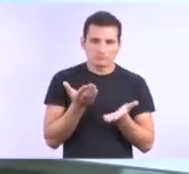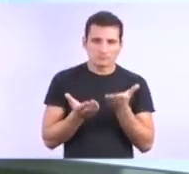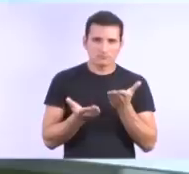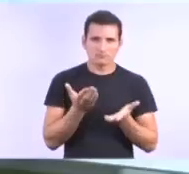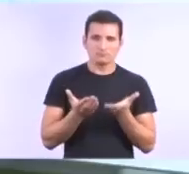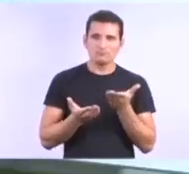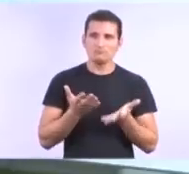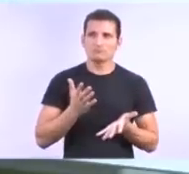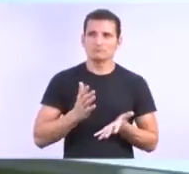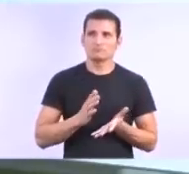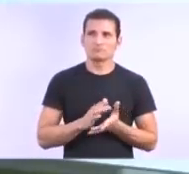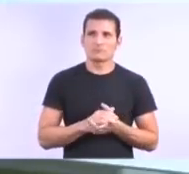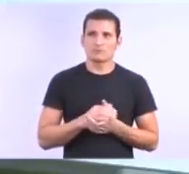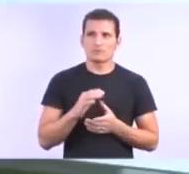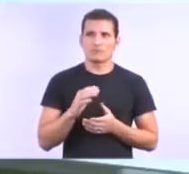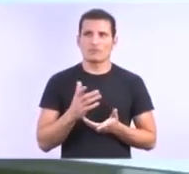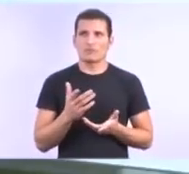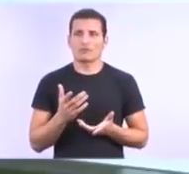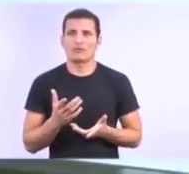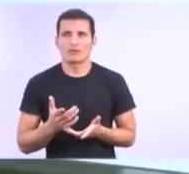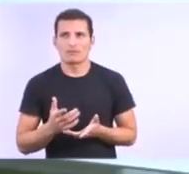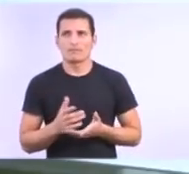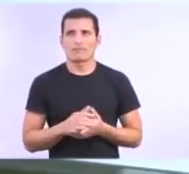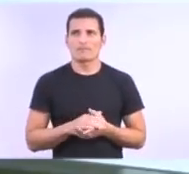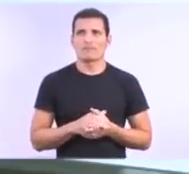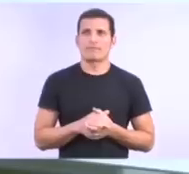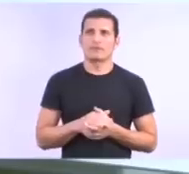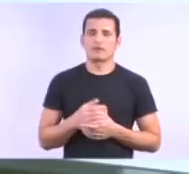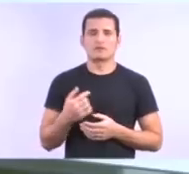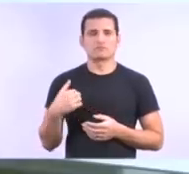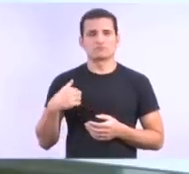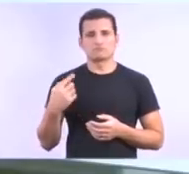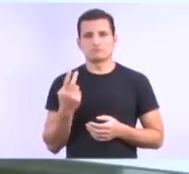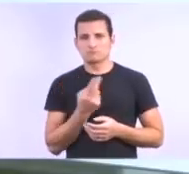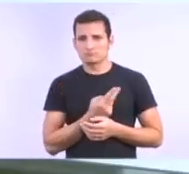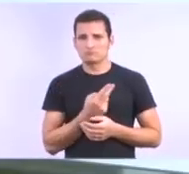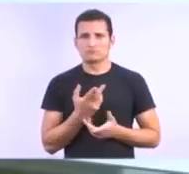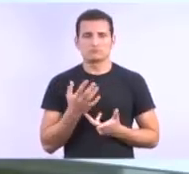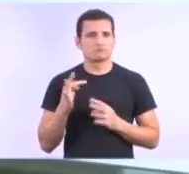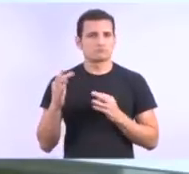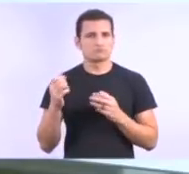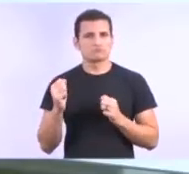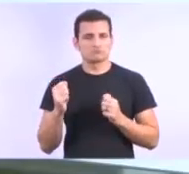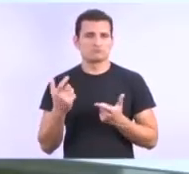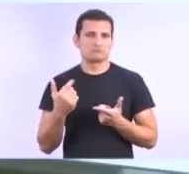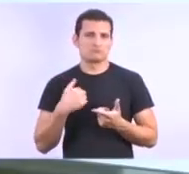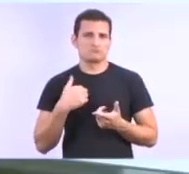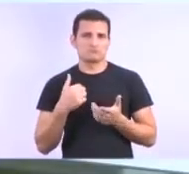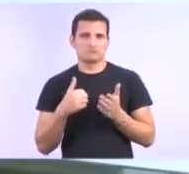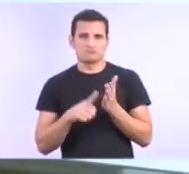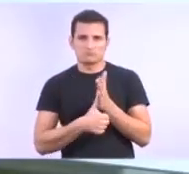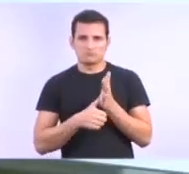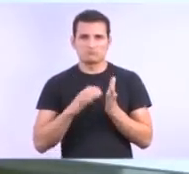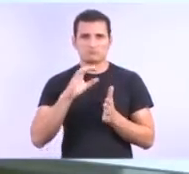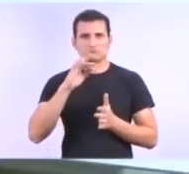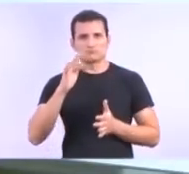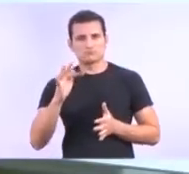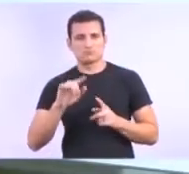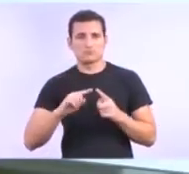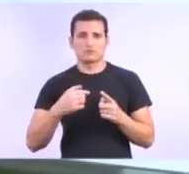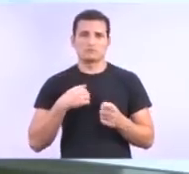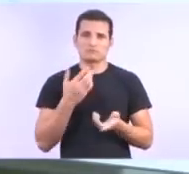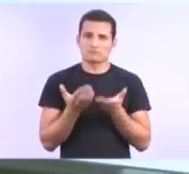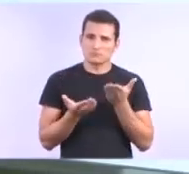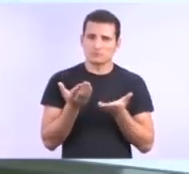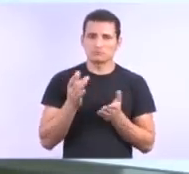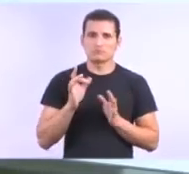Né? Todo mundo sabe o meu nome, todo mundo pode saber meu RG, meu CPF, mas meu peso é uma